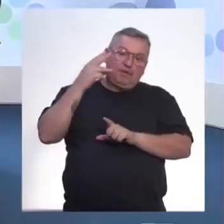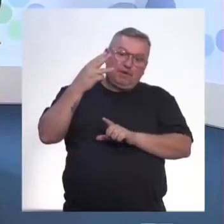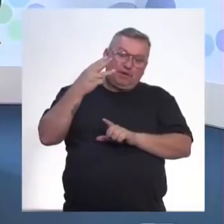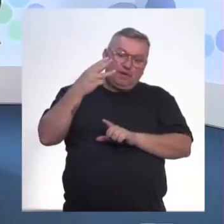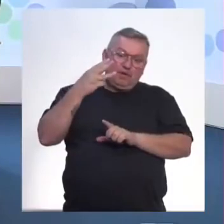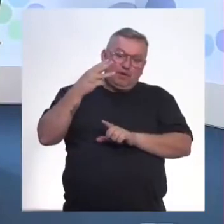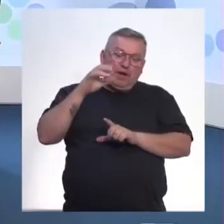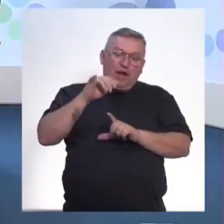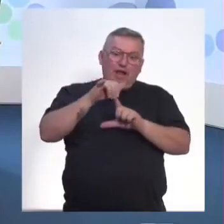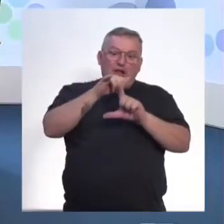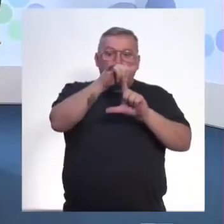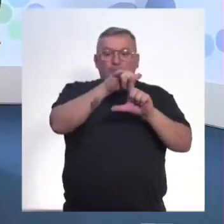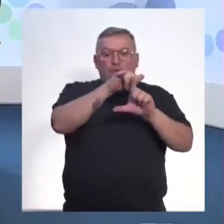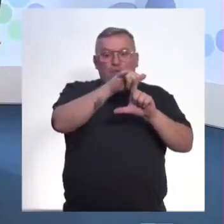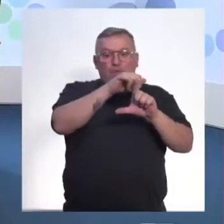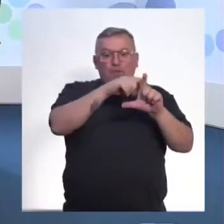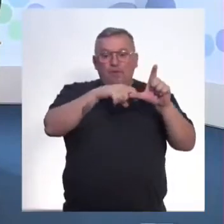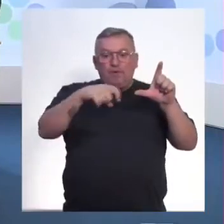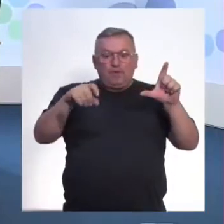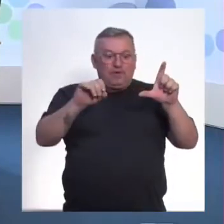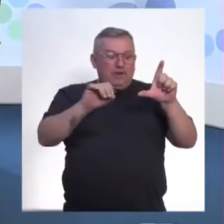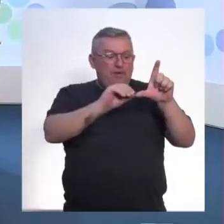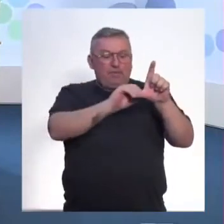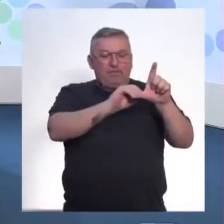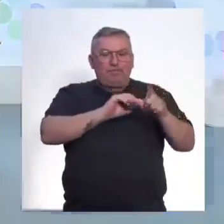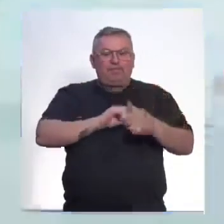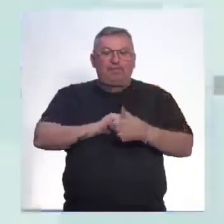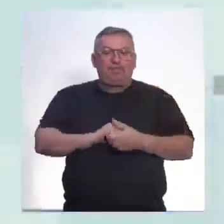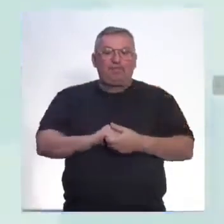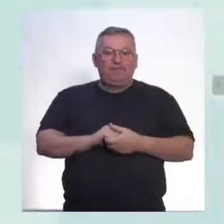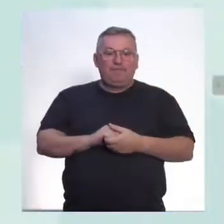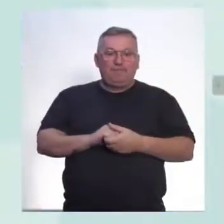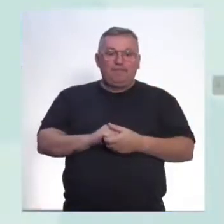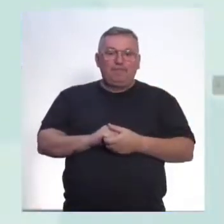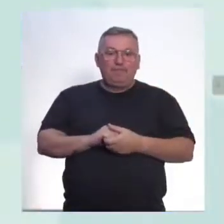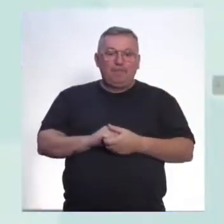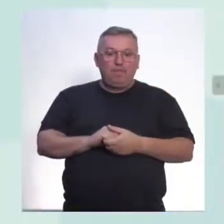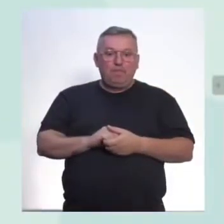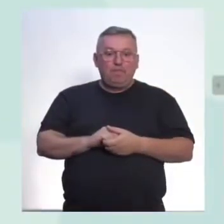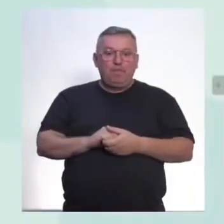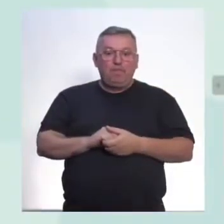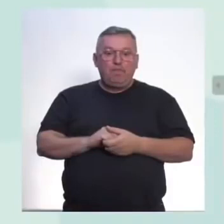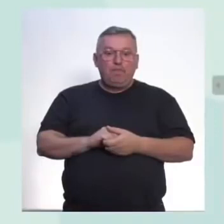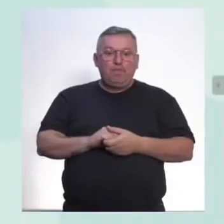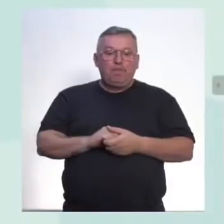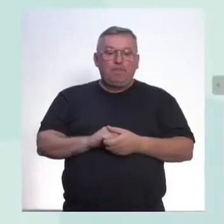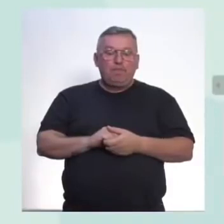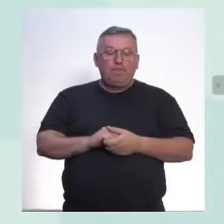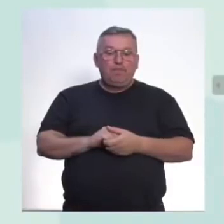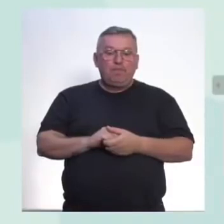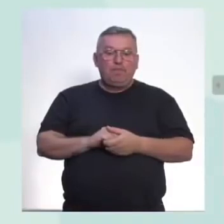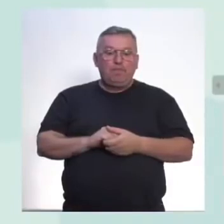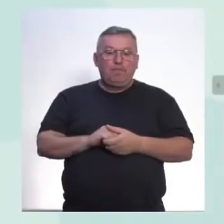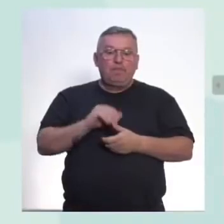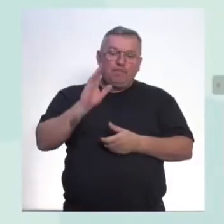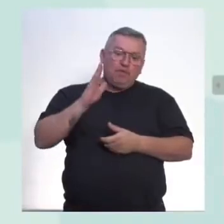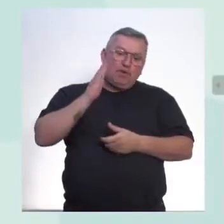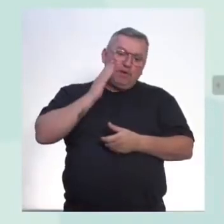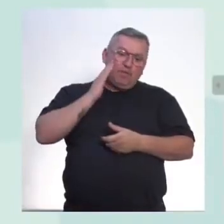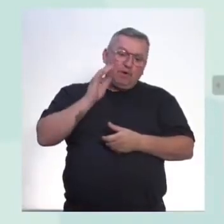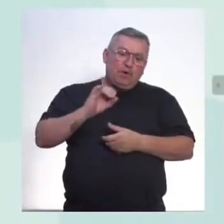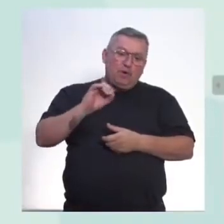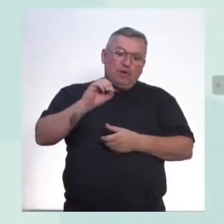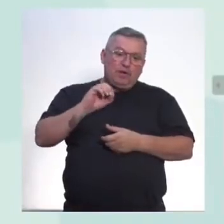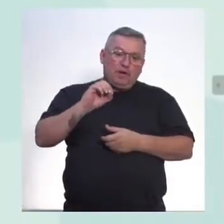é y, só me resta o x ser zero, né? Perfeito. Ou seja, as coordenadas do ponto B, como vocês já sabiam,